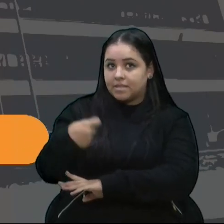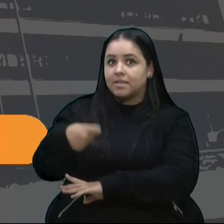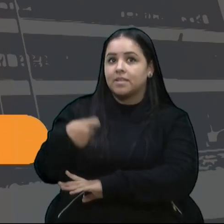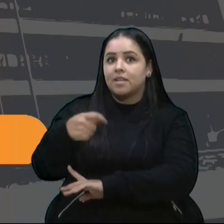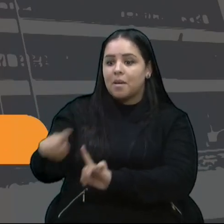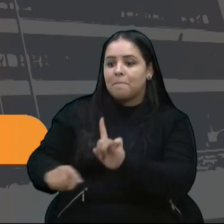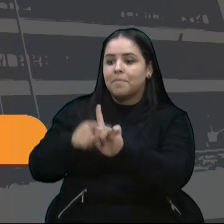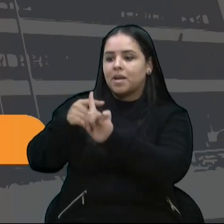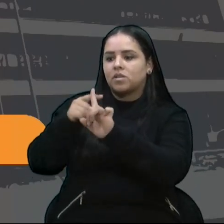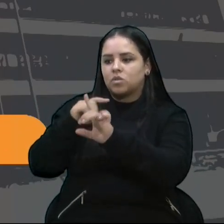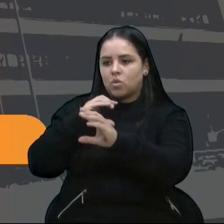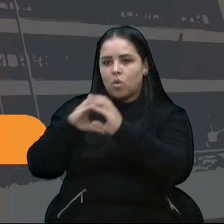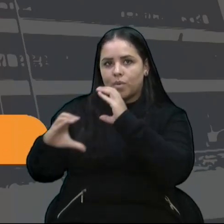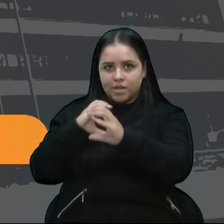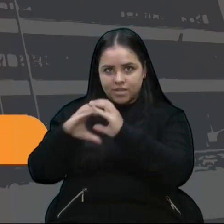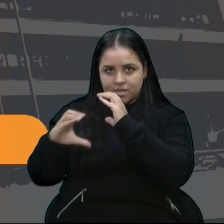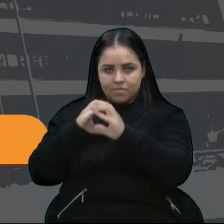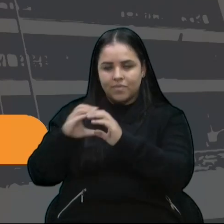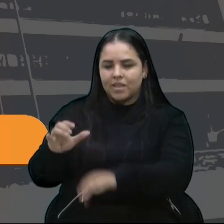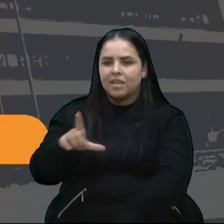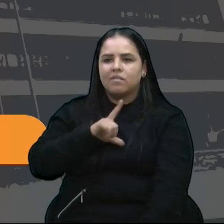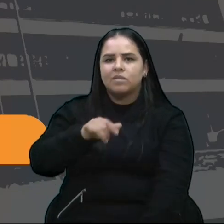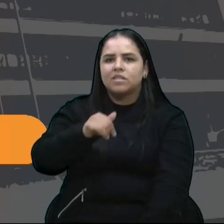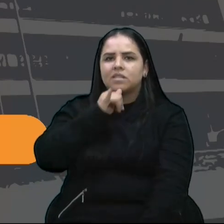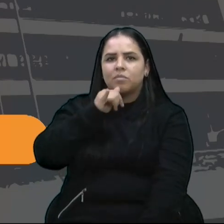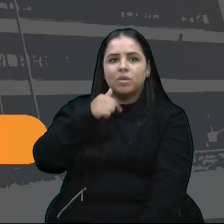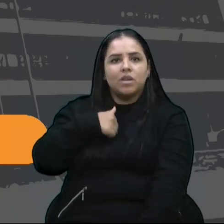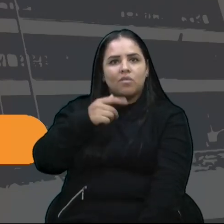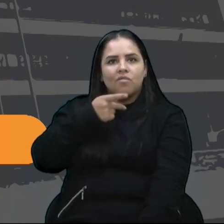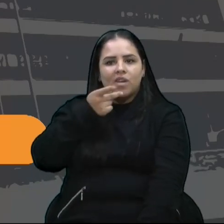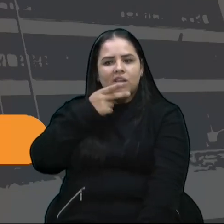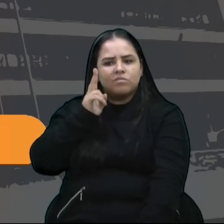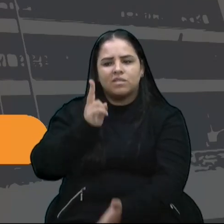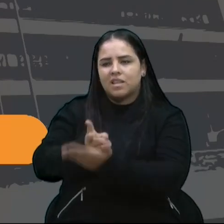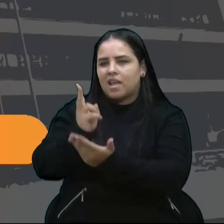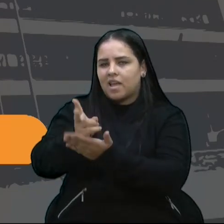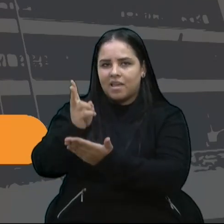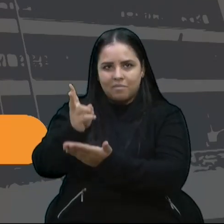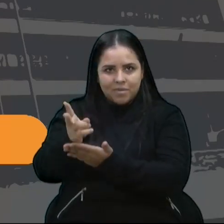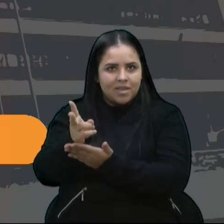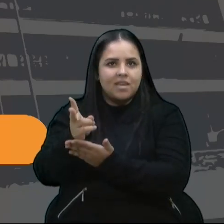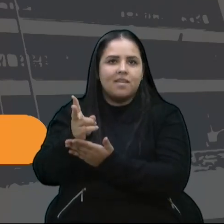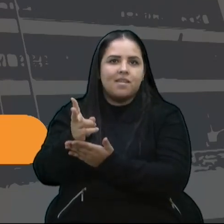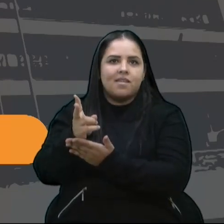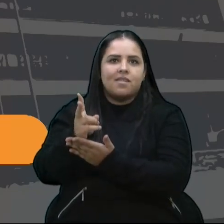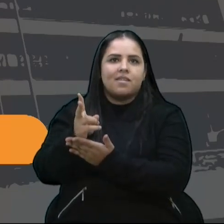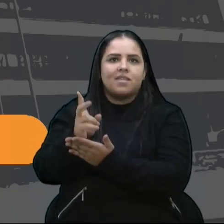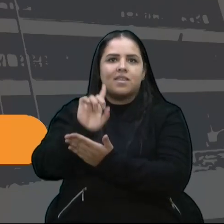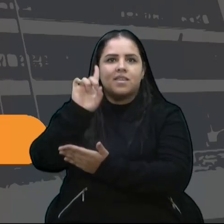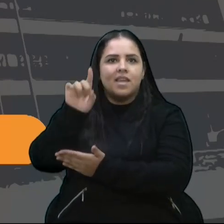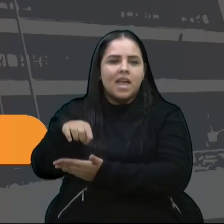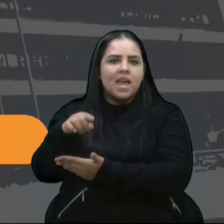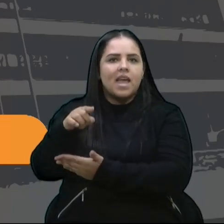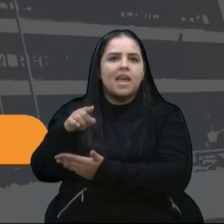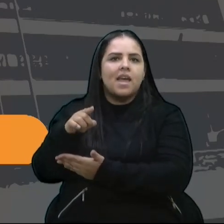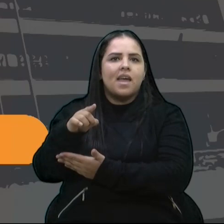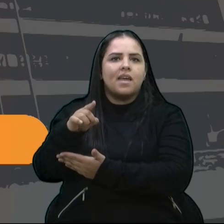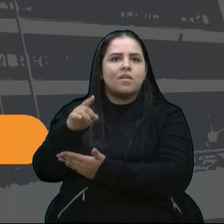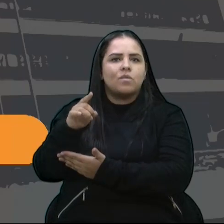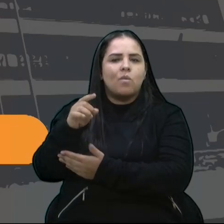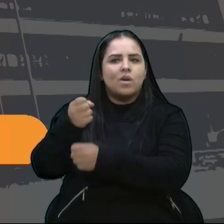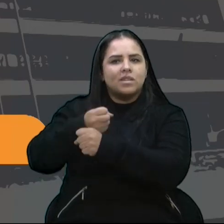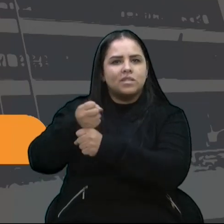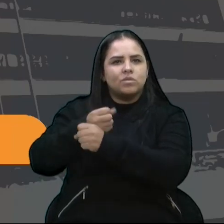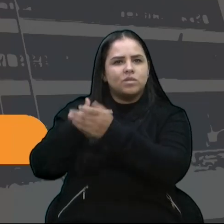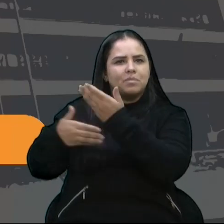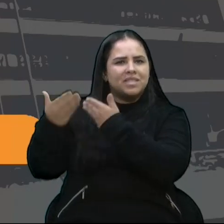da comunicação. E tem um exemplo que eu cito muito, que há alguns anos atrás a gente atendeu um projeto